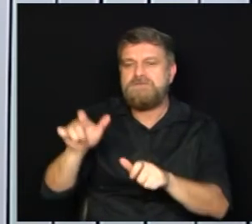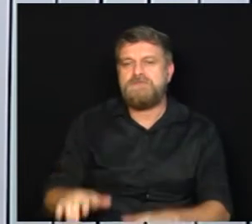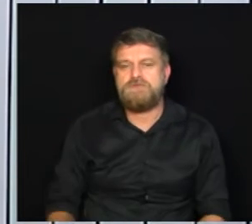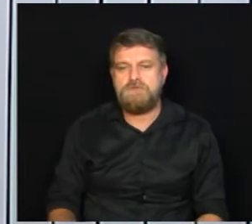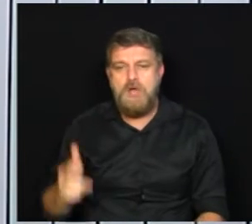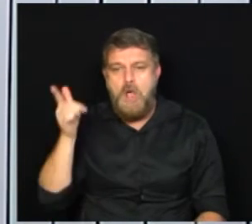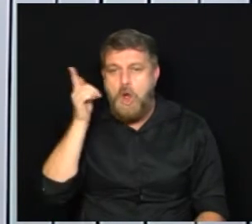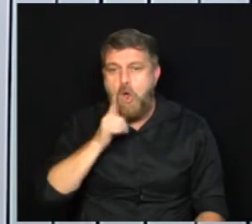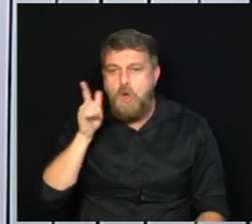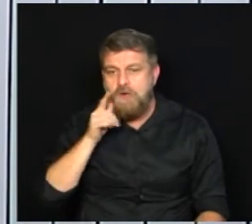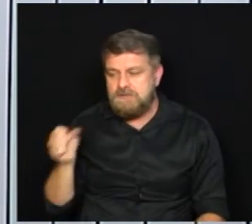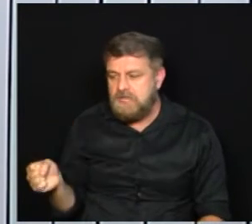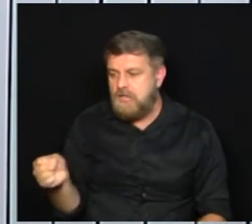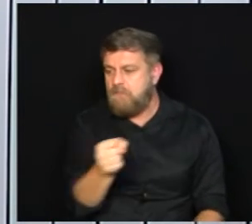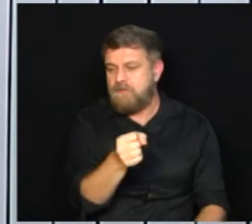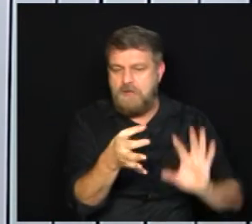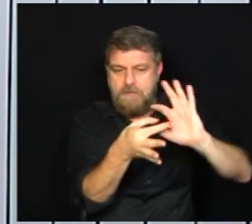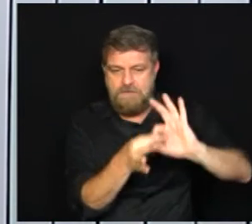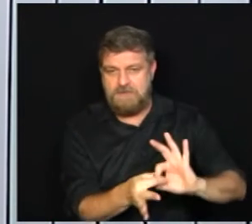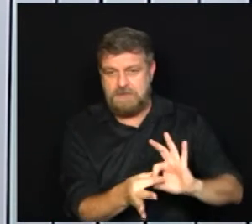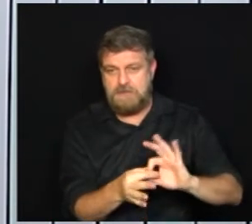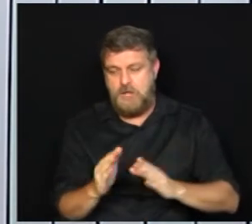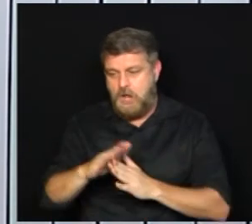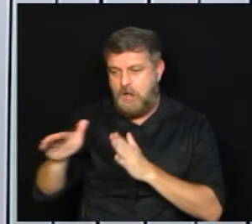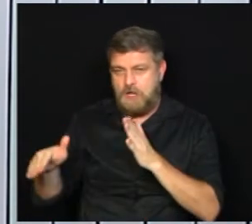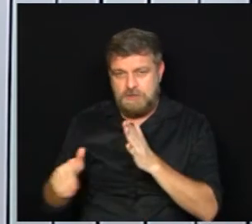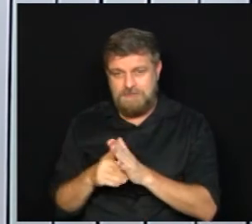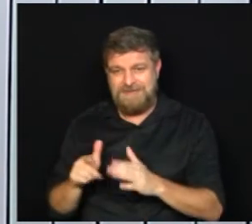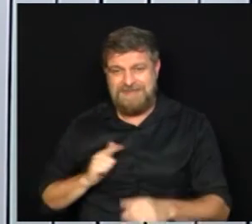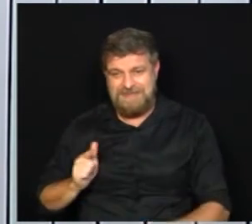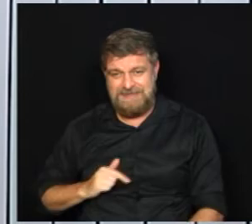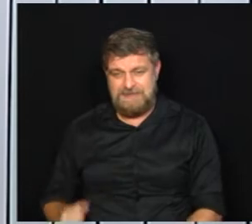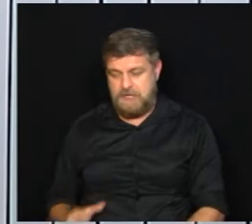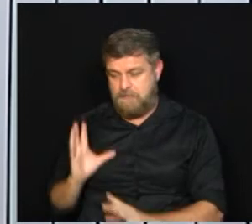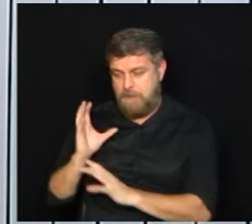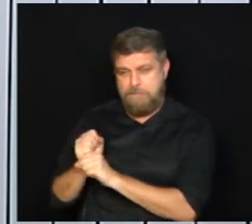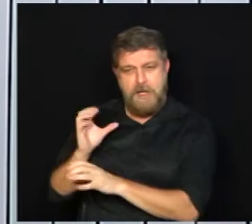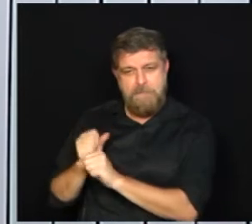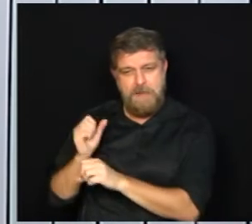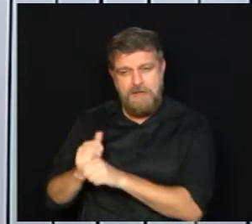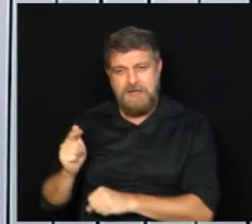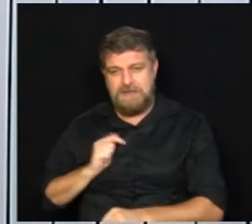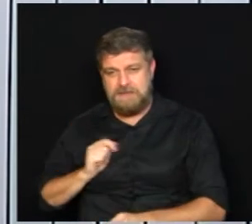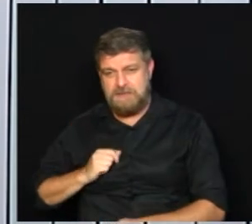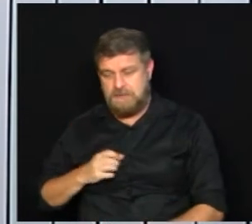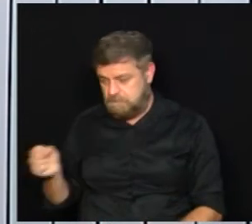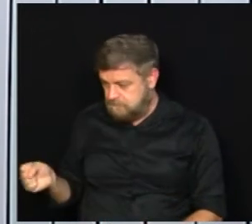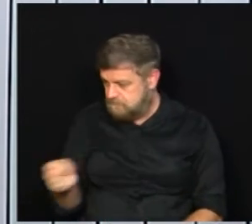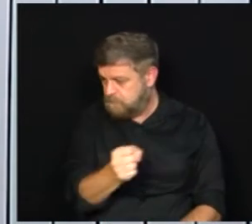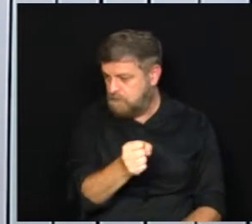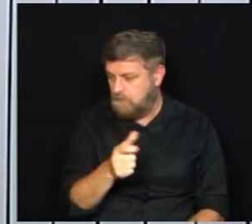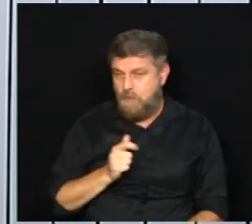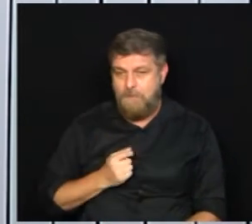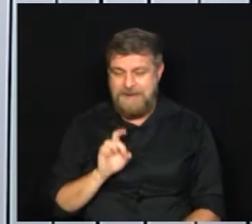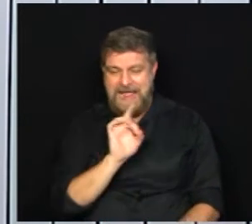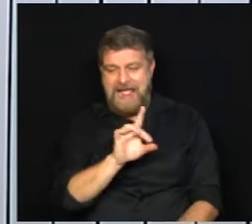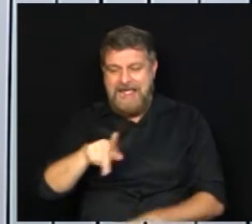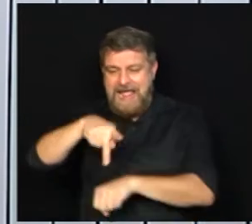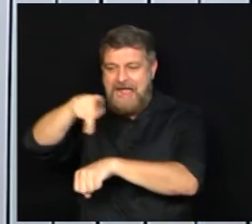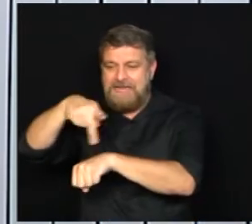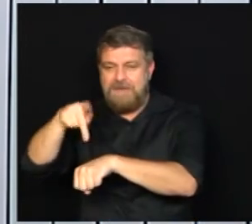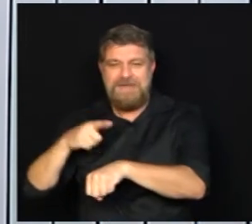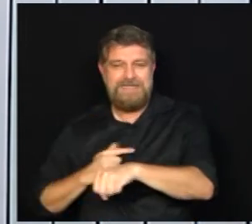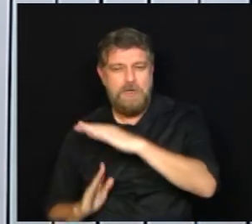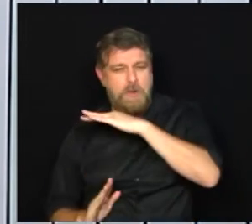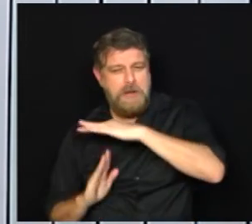classificam para os Jogos Olímpicos? Todo mundo que bateu uma marca classifica ou tem um número para cada país? No máximo 4,